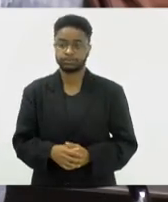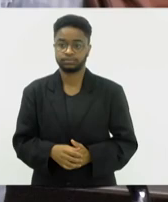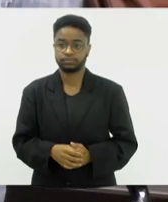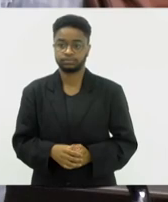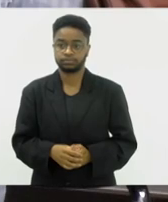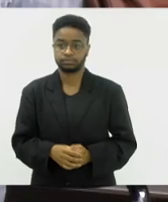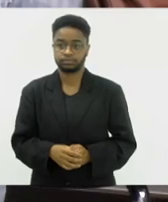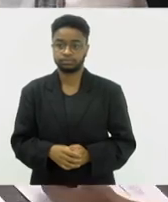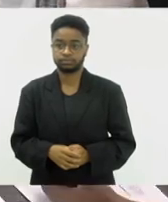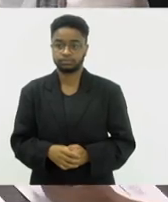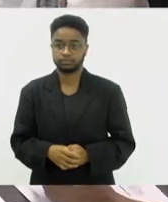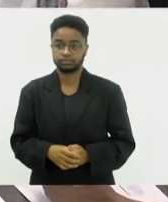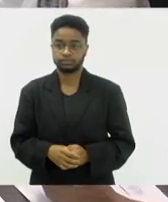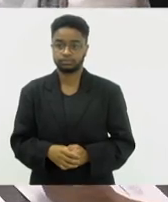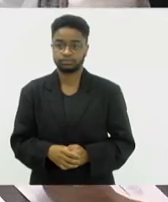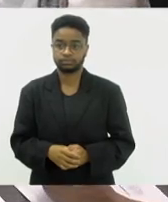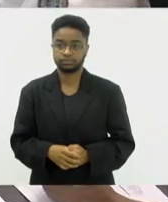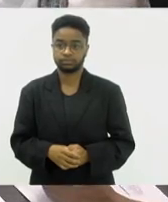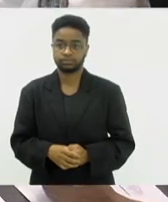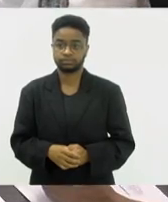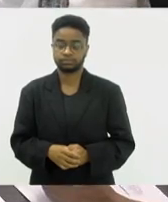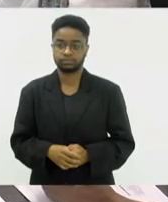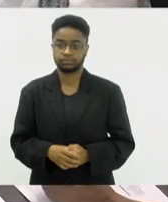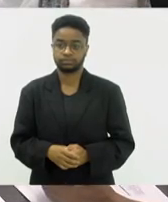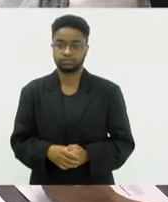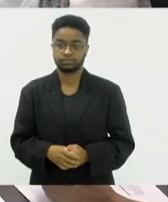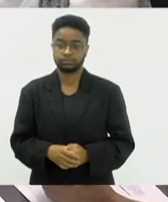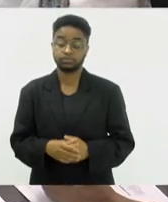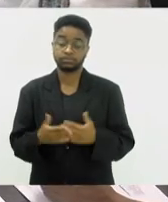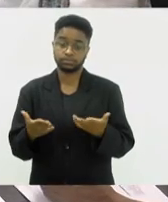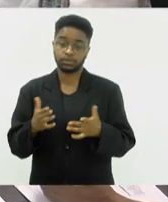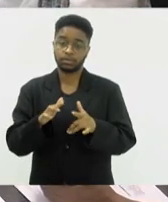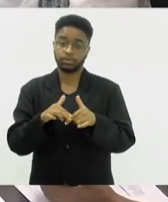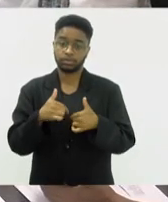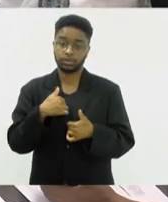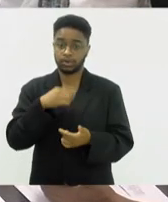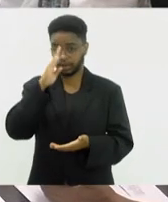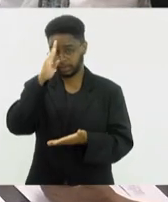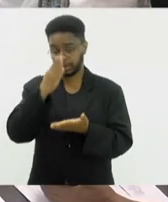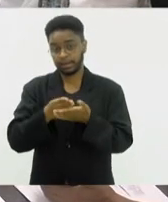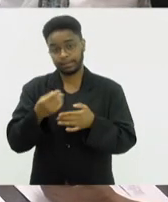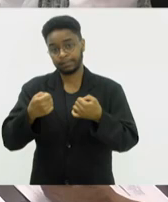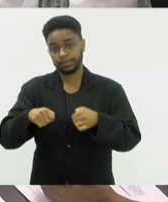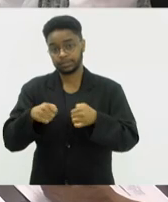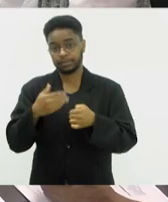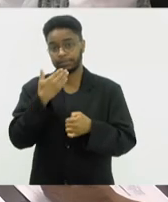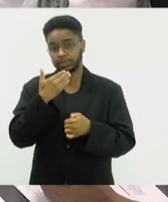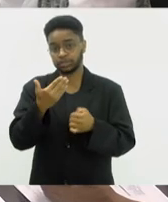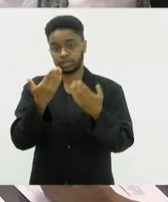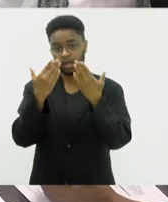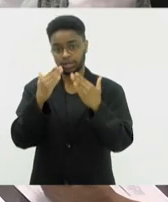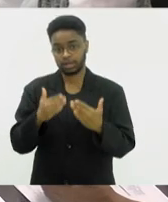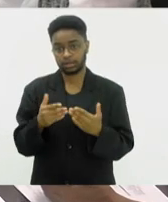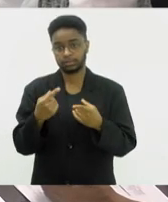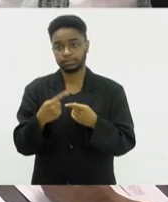Presidente, olha só. Por isso que eu achei que podia se pedir vista.